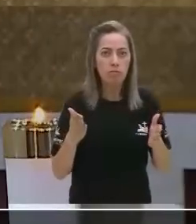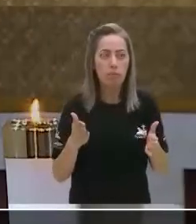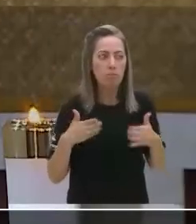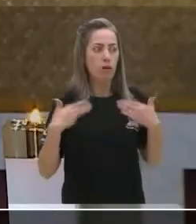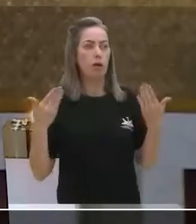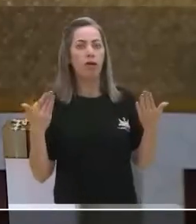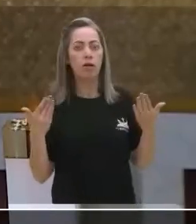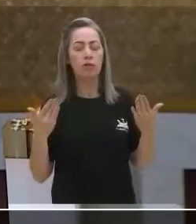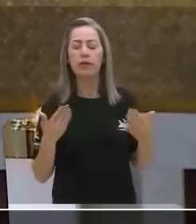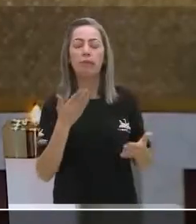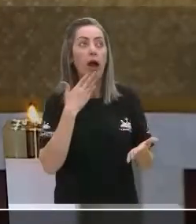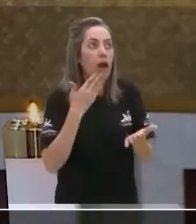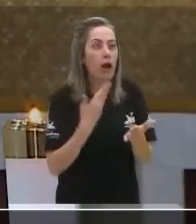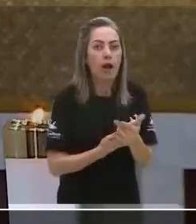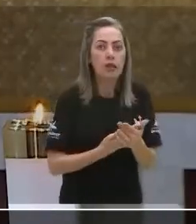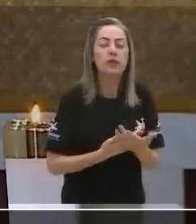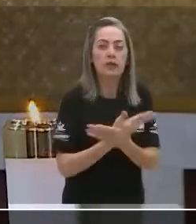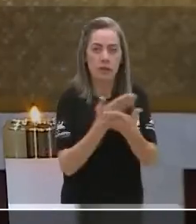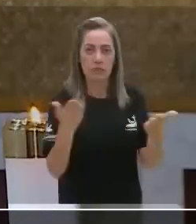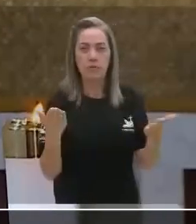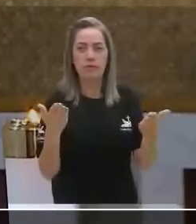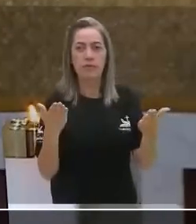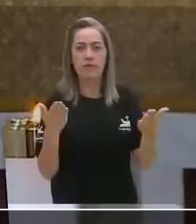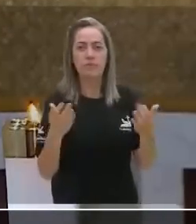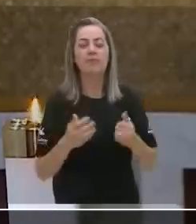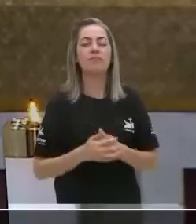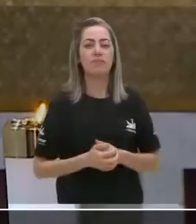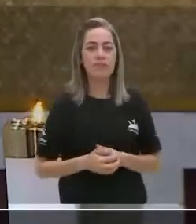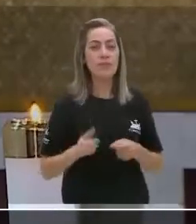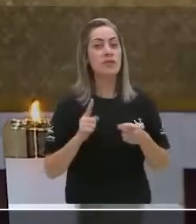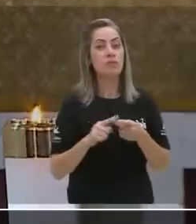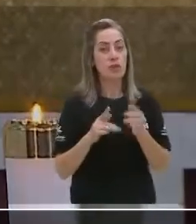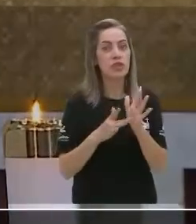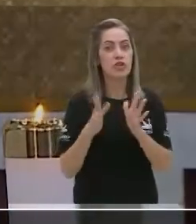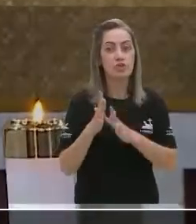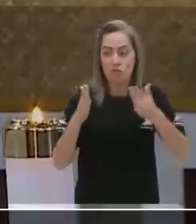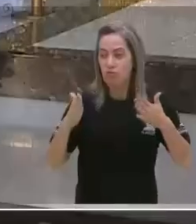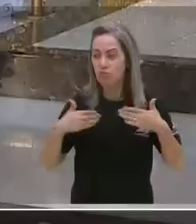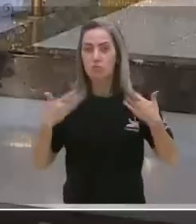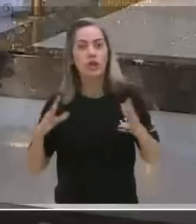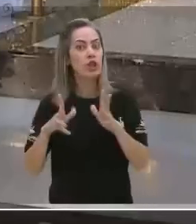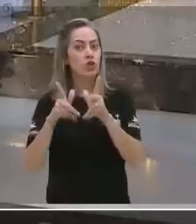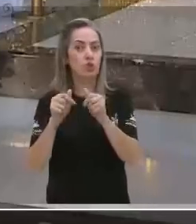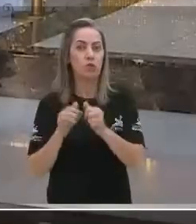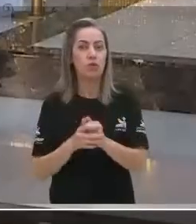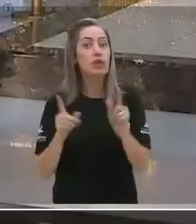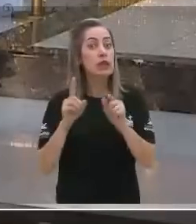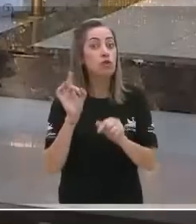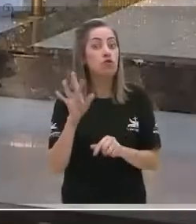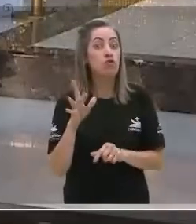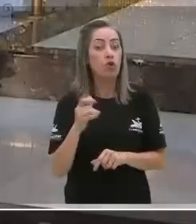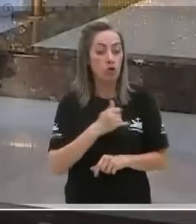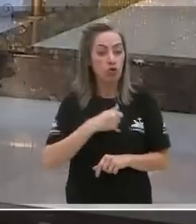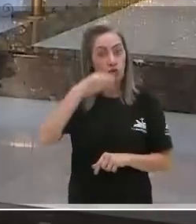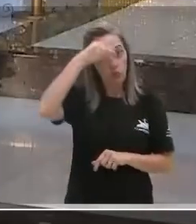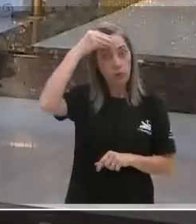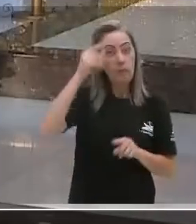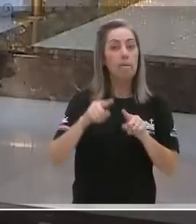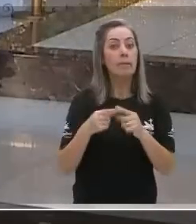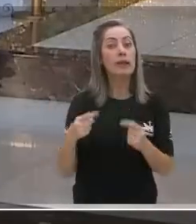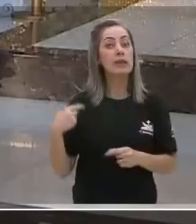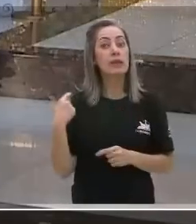vocês. Jesus surpreende, não só João Batista, mas a mim, a você.